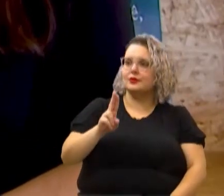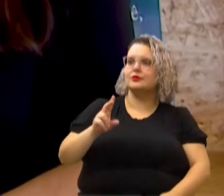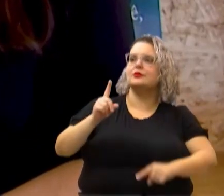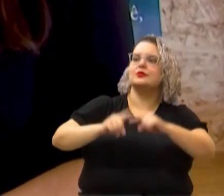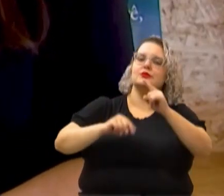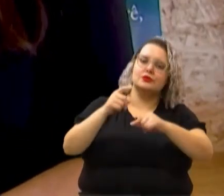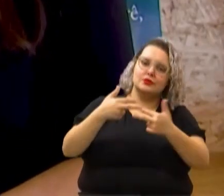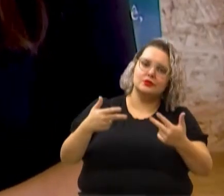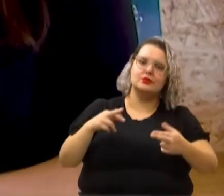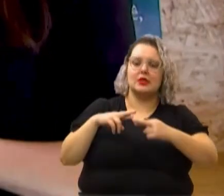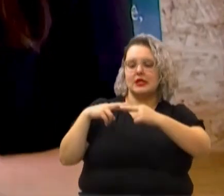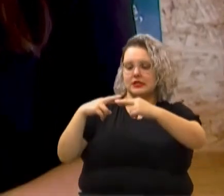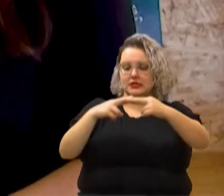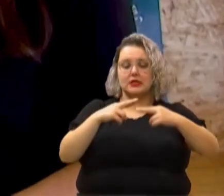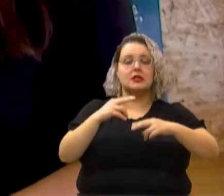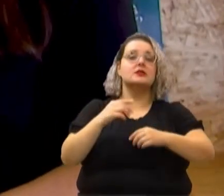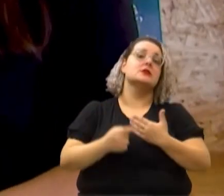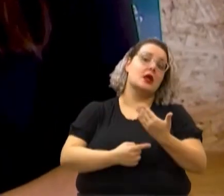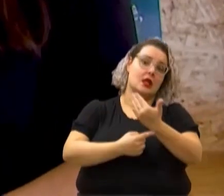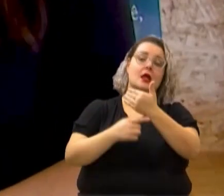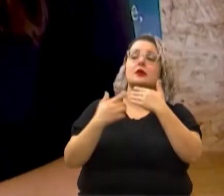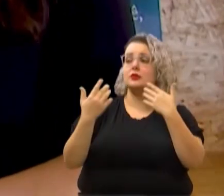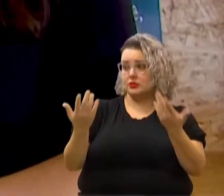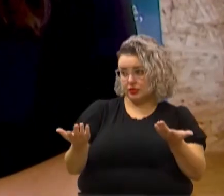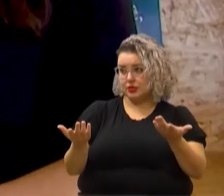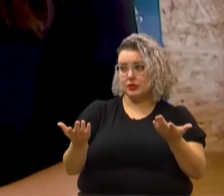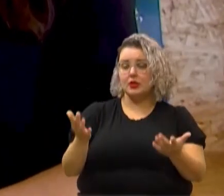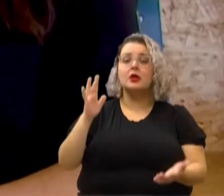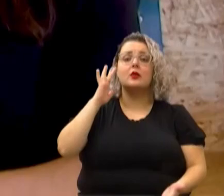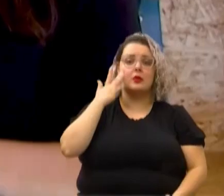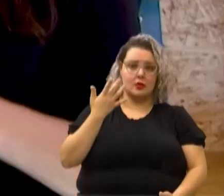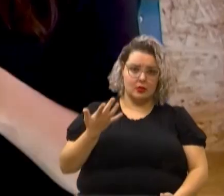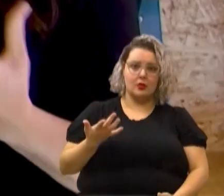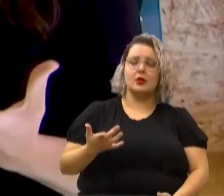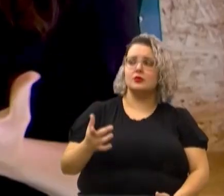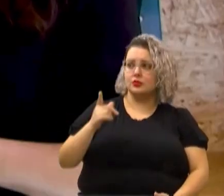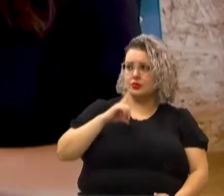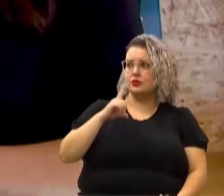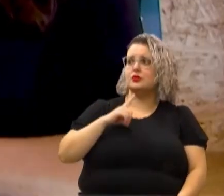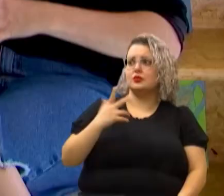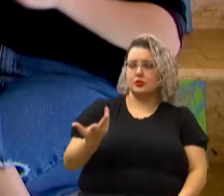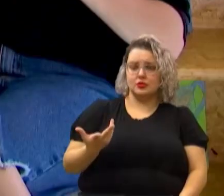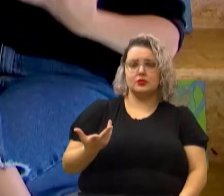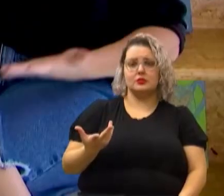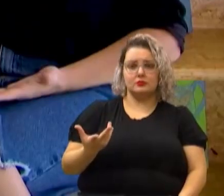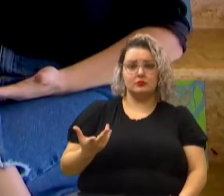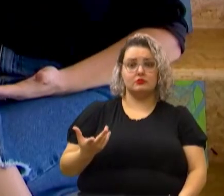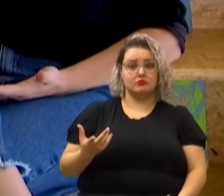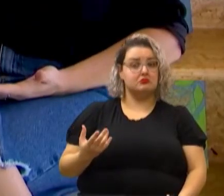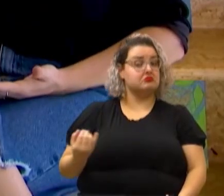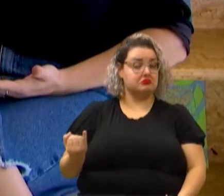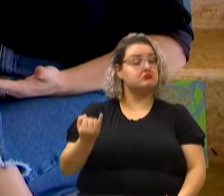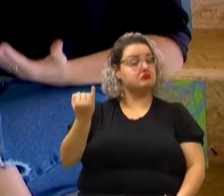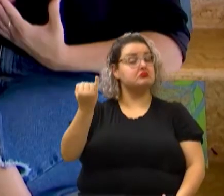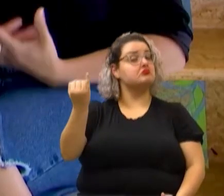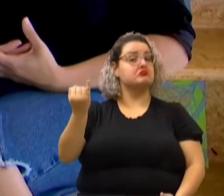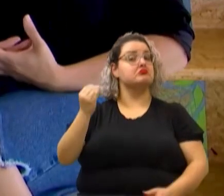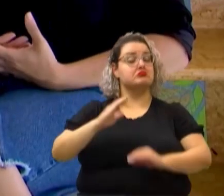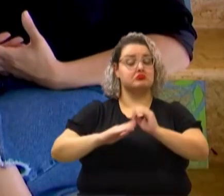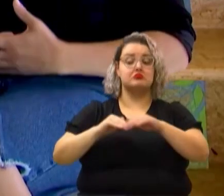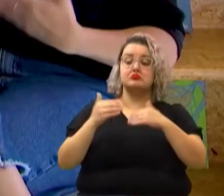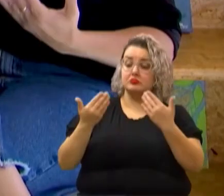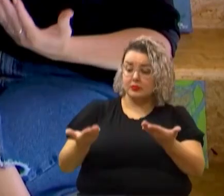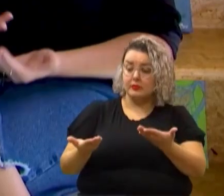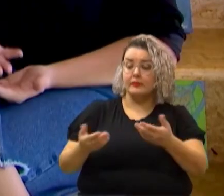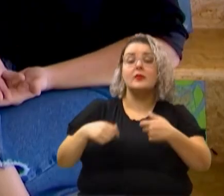dos aparelhos das redes da tecnologia né então eu acho que a gente tem aí um grande trunfo nas mãos e